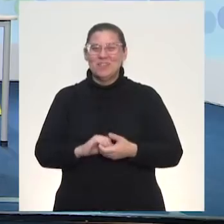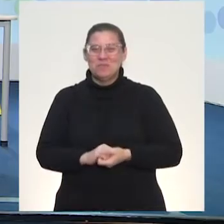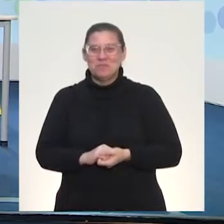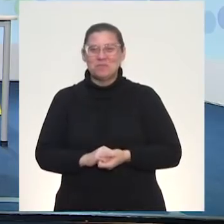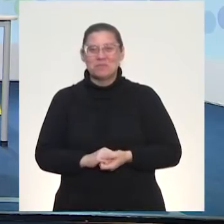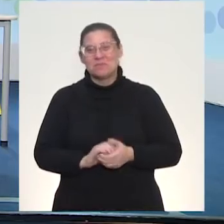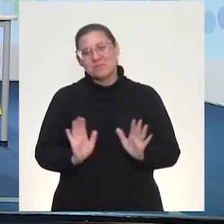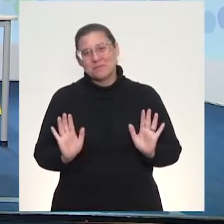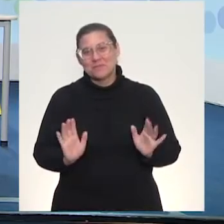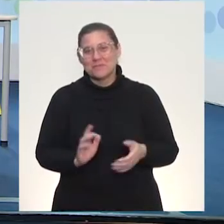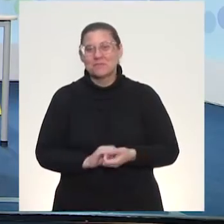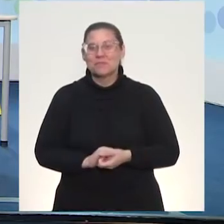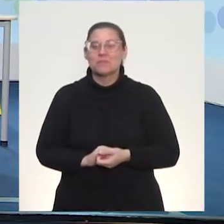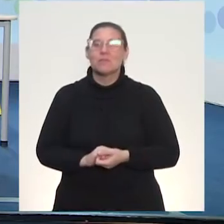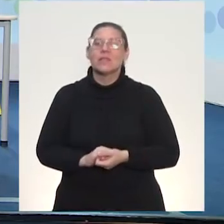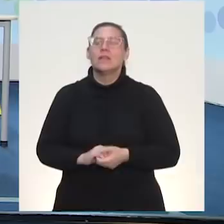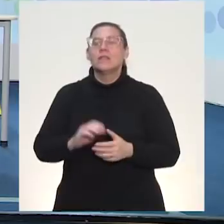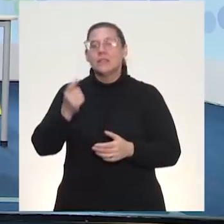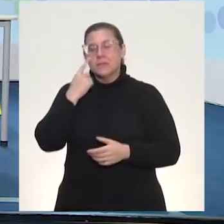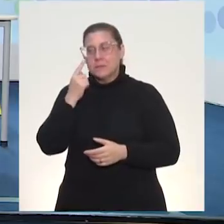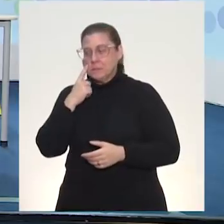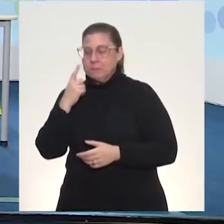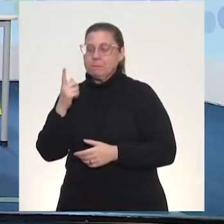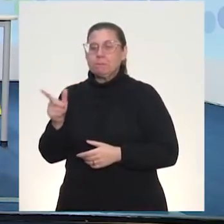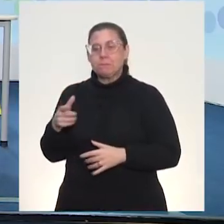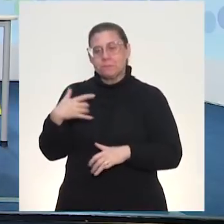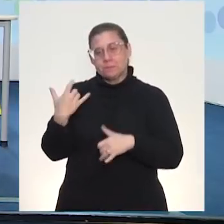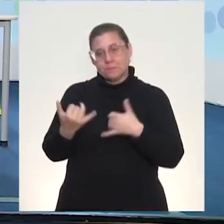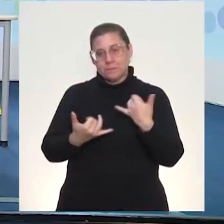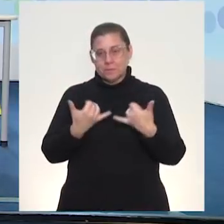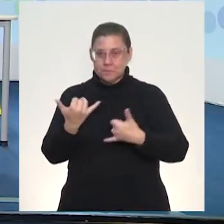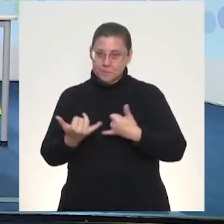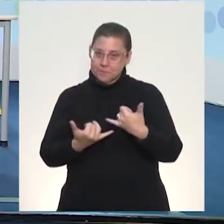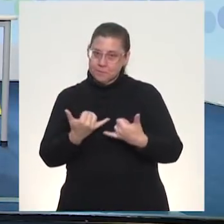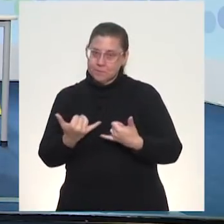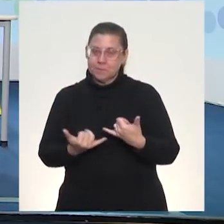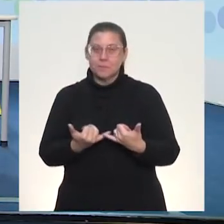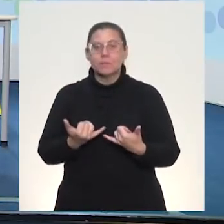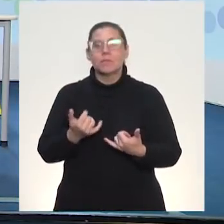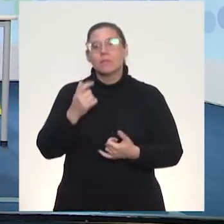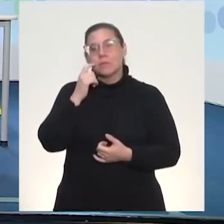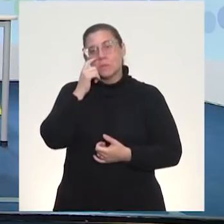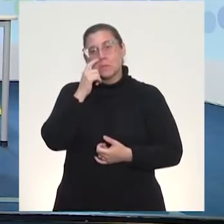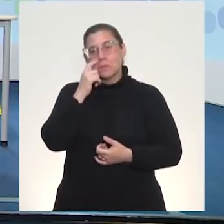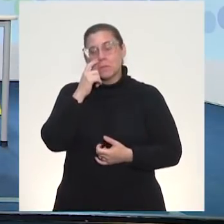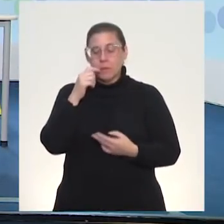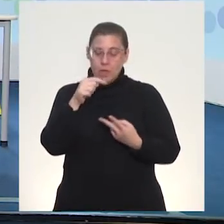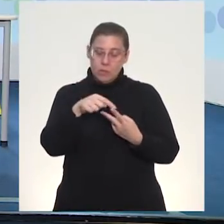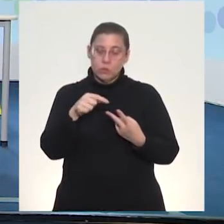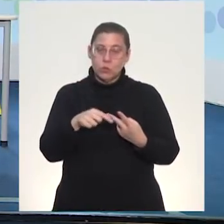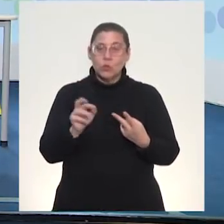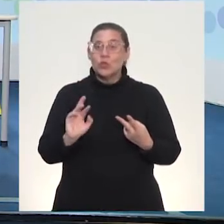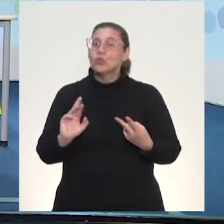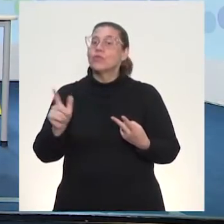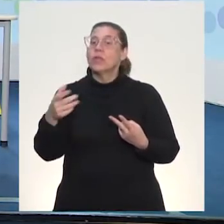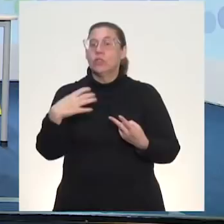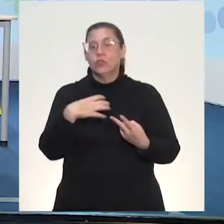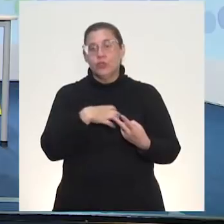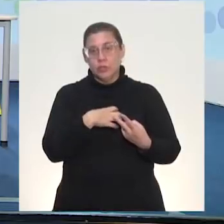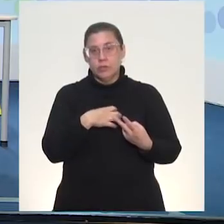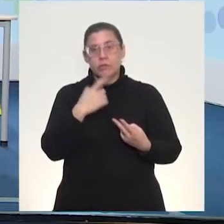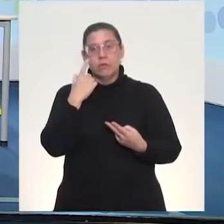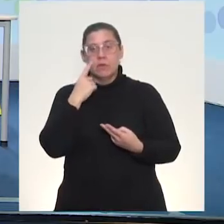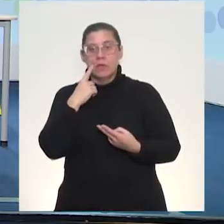quartos foram iluminados assim, né? Mas brincadeira à parte, né? E fora os princípios de funcionamento que são diferentes das duas, né? O que a gente vai verificar